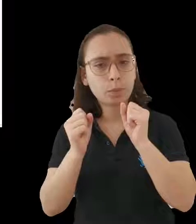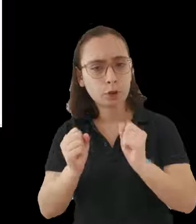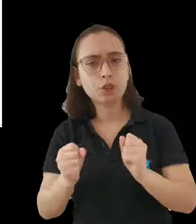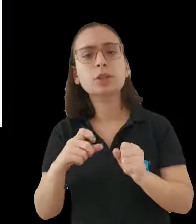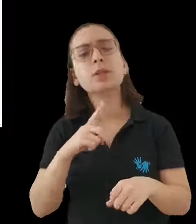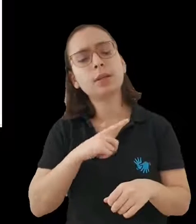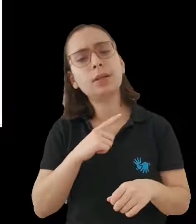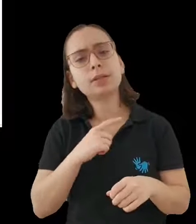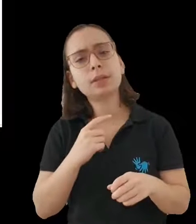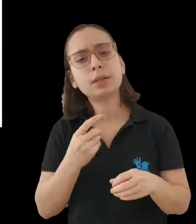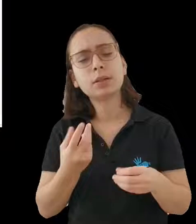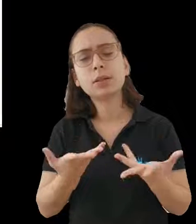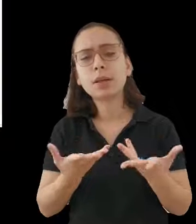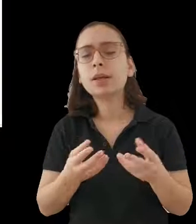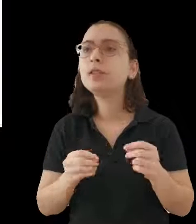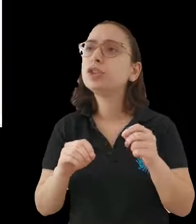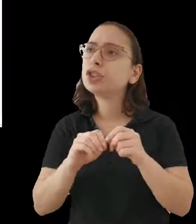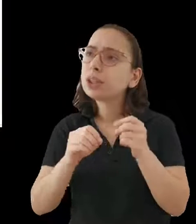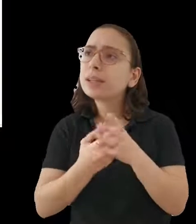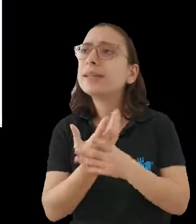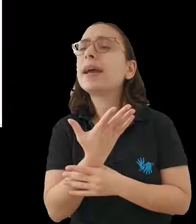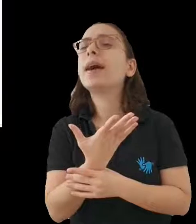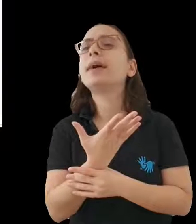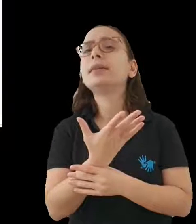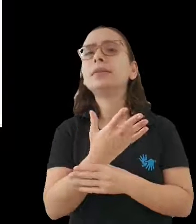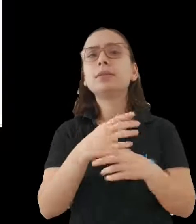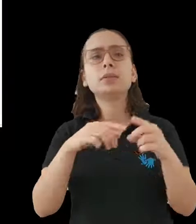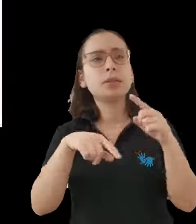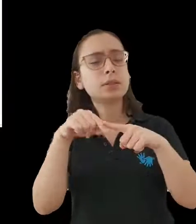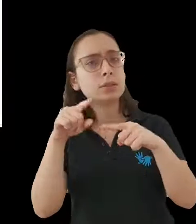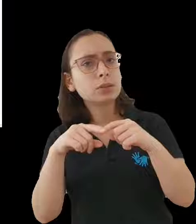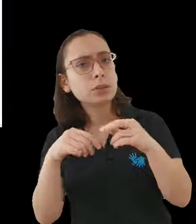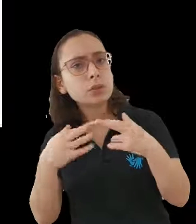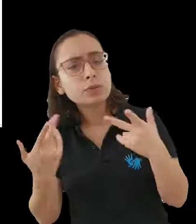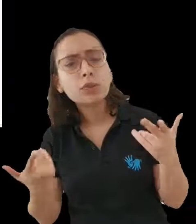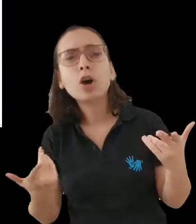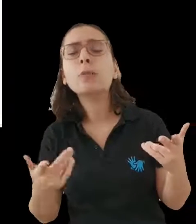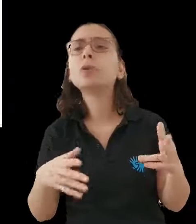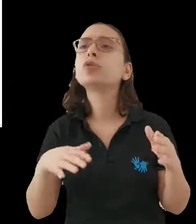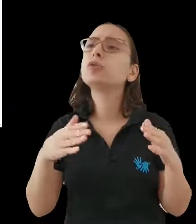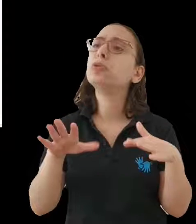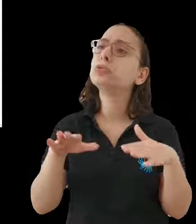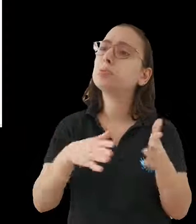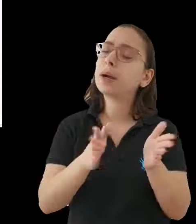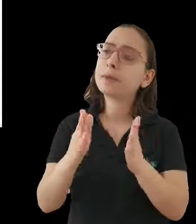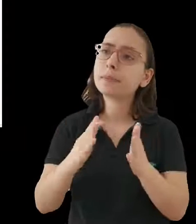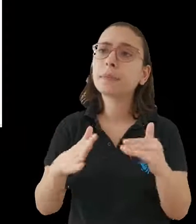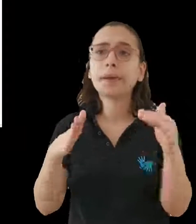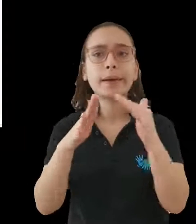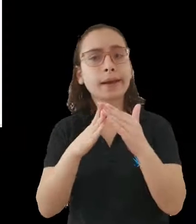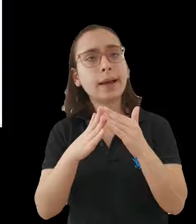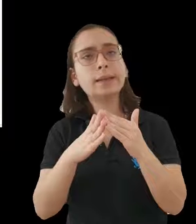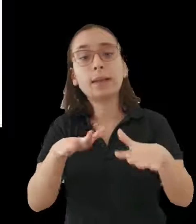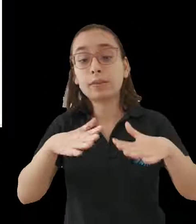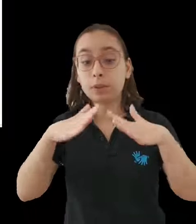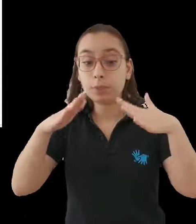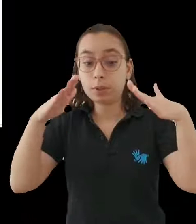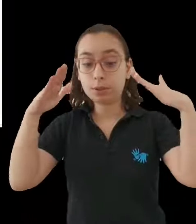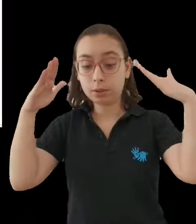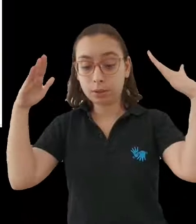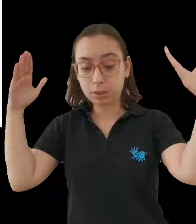podem ter essa possibilidade de criar essas formas com o mar. A casa não, a casa ela vai